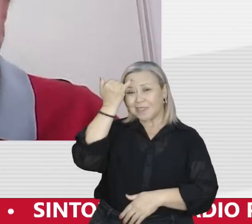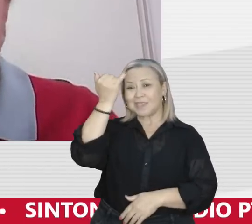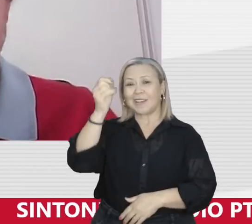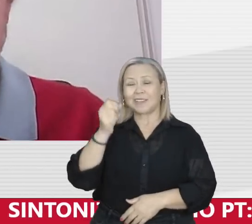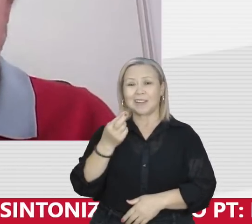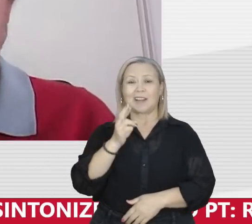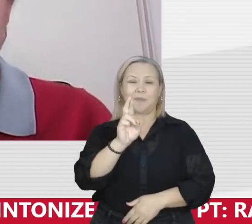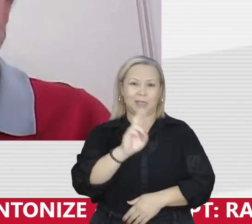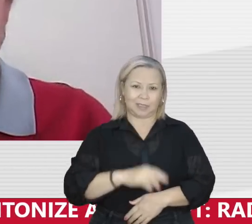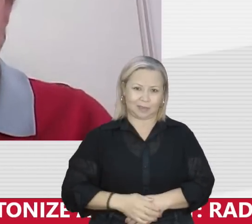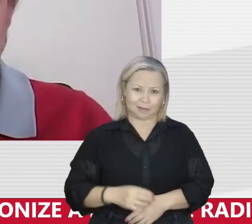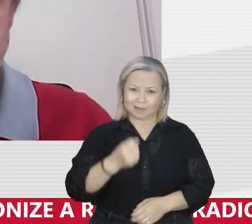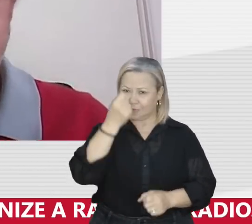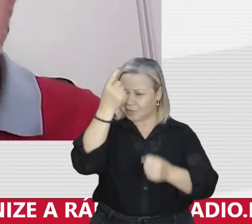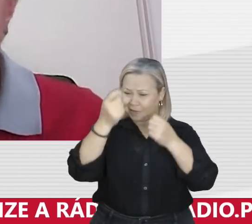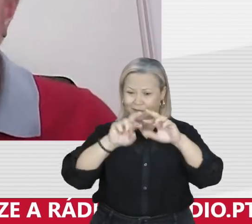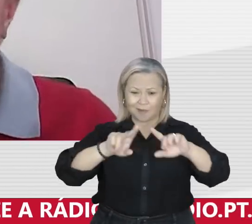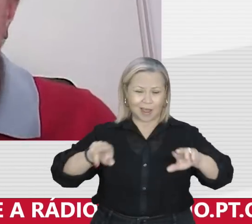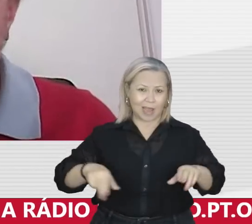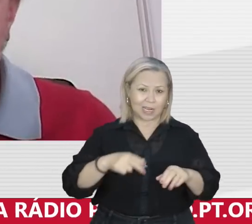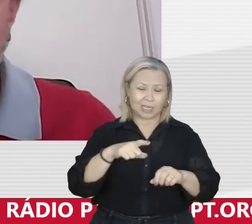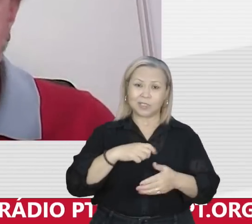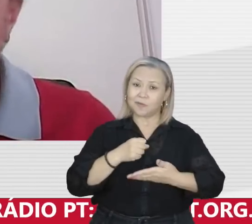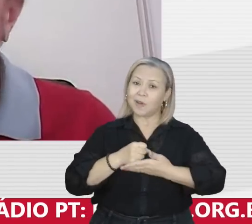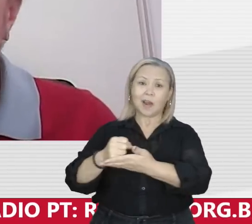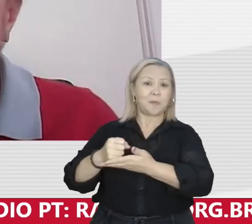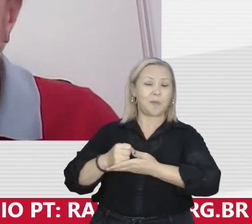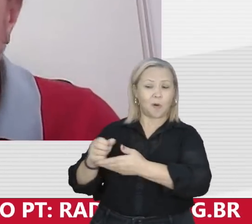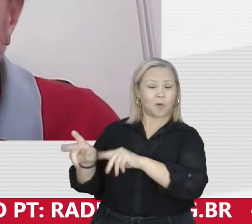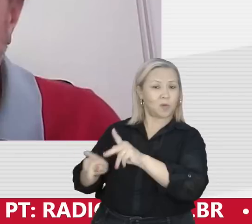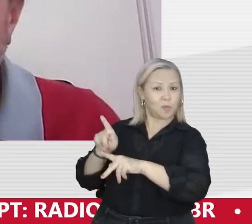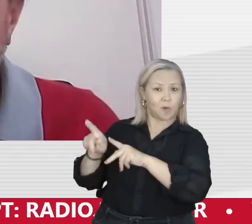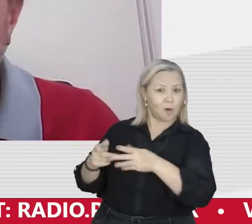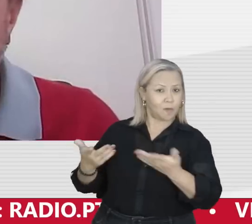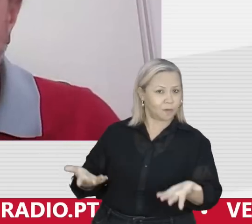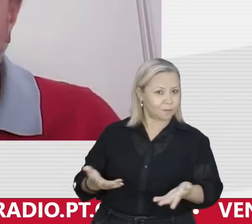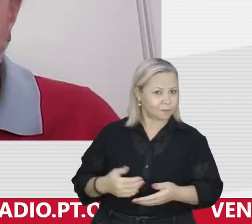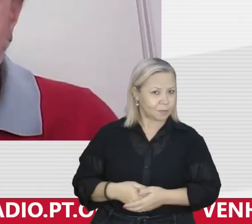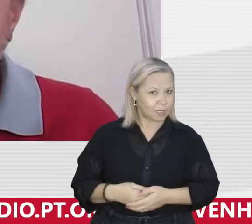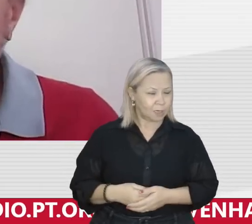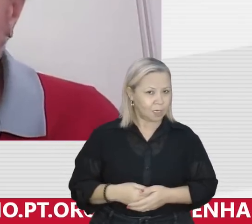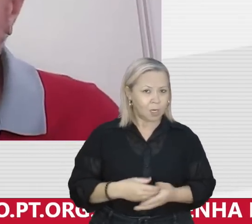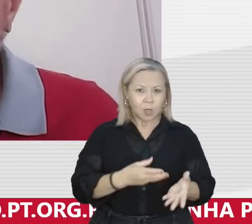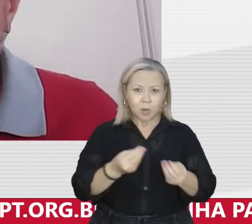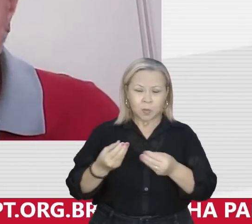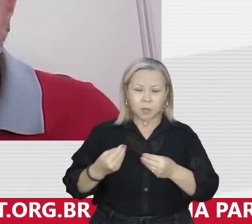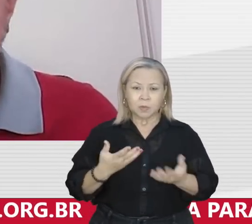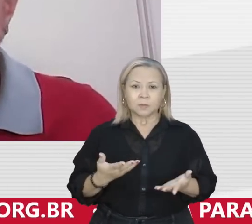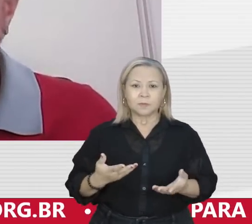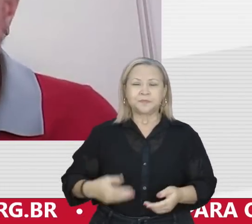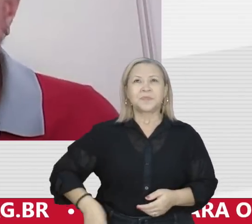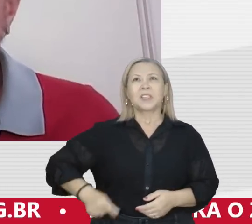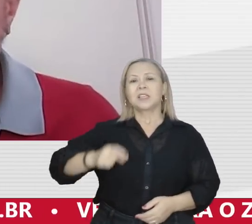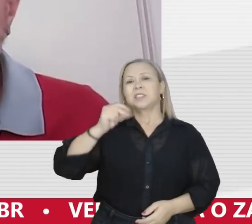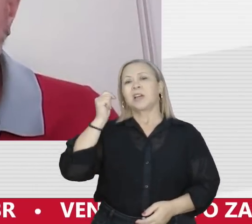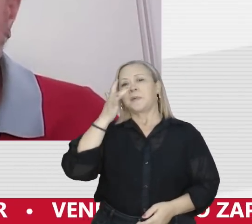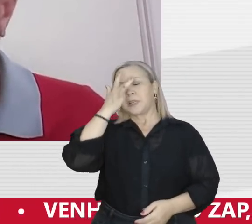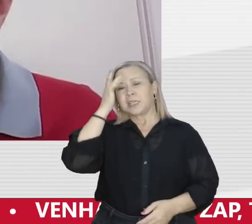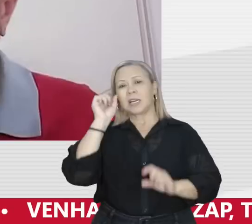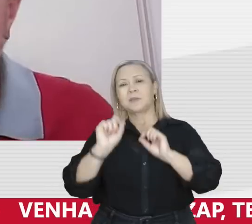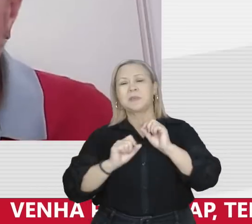que tiveram um grande apoio popular, não é só das elites, não. O que antigamente as pessoas